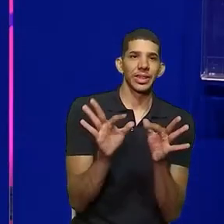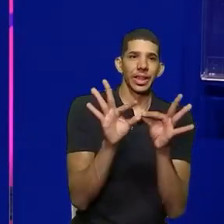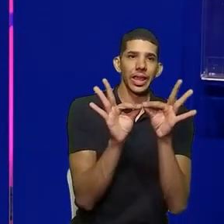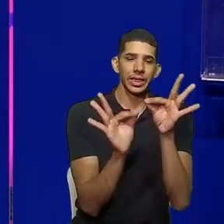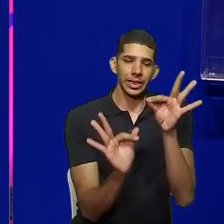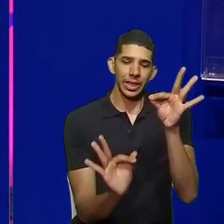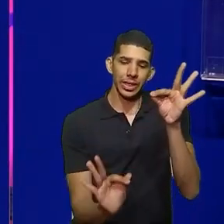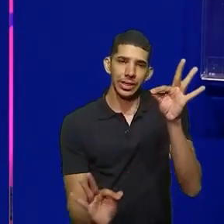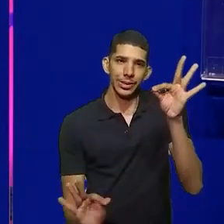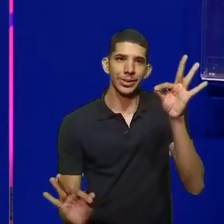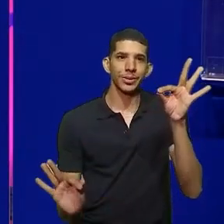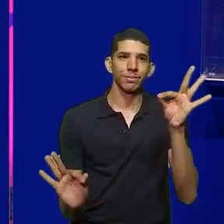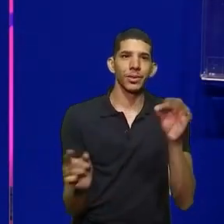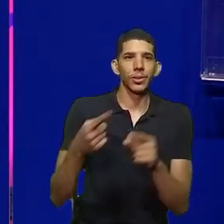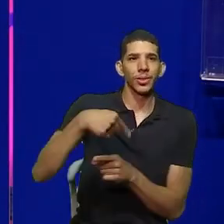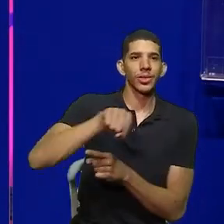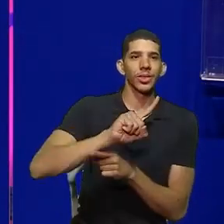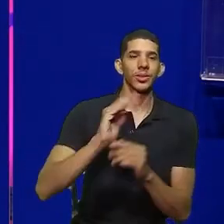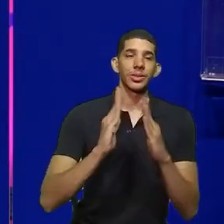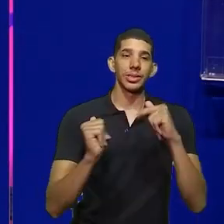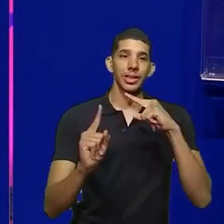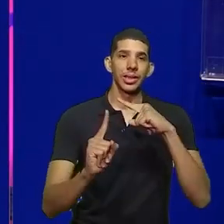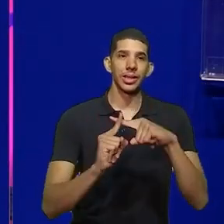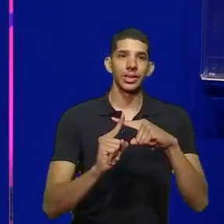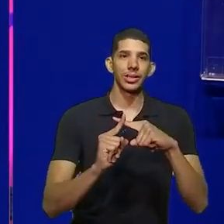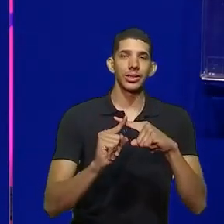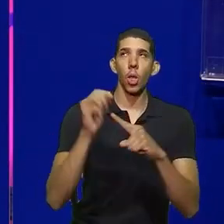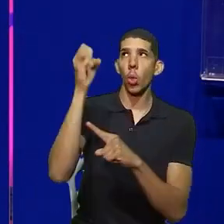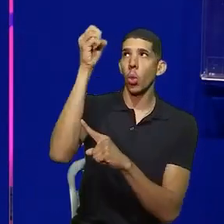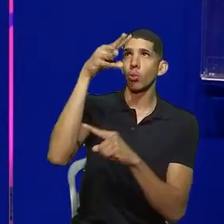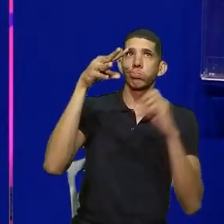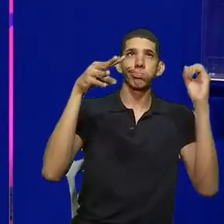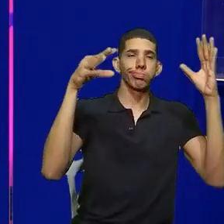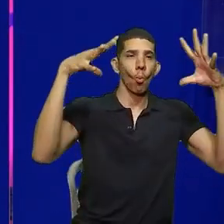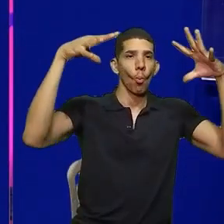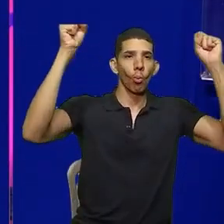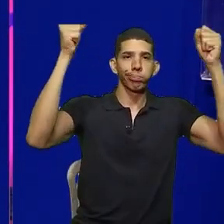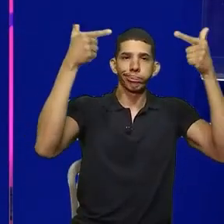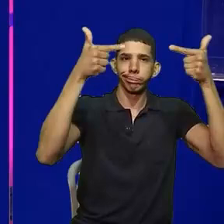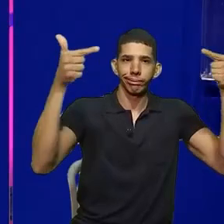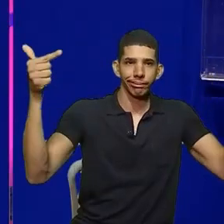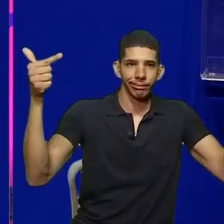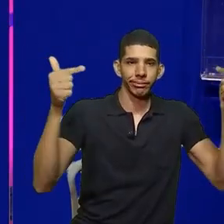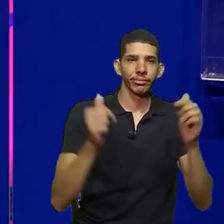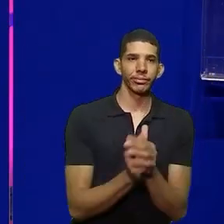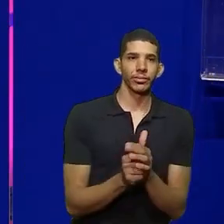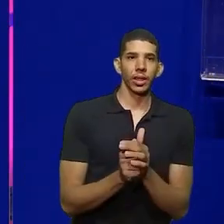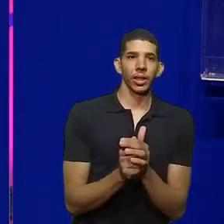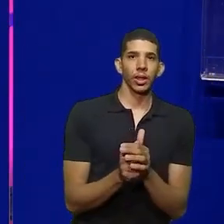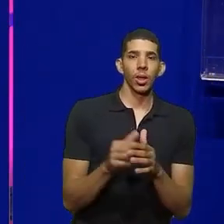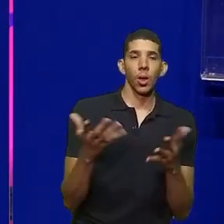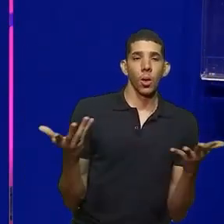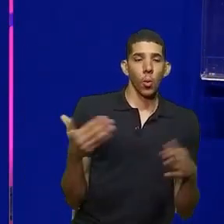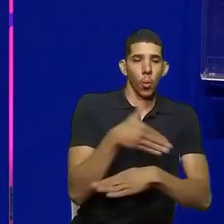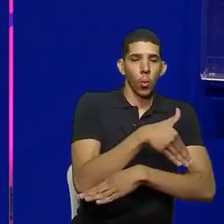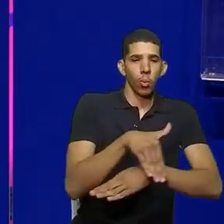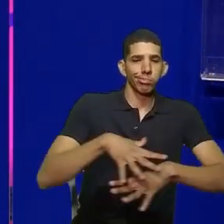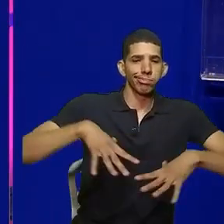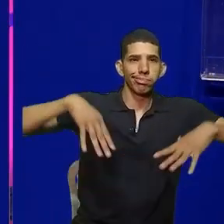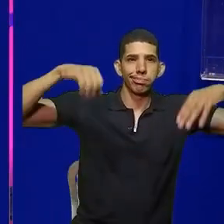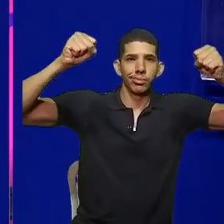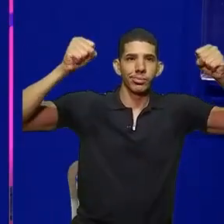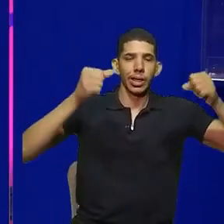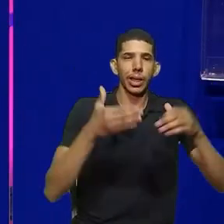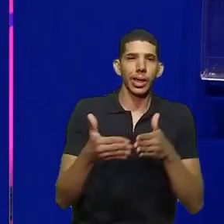mundo para a igreja, não tinha luz, a estrada era só hoje tem estrada aberta para todo lado, mas era só aquele caminhozinho, a